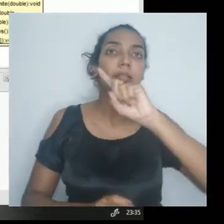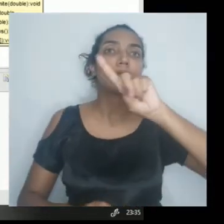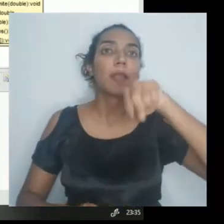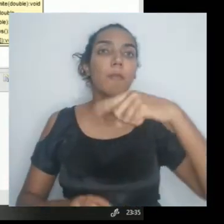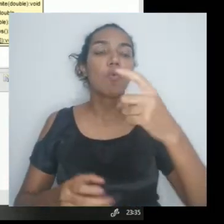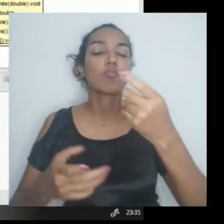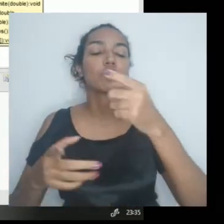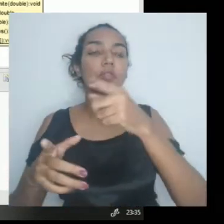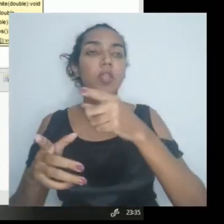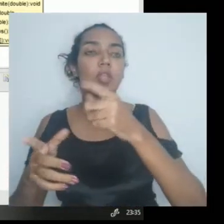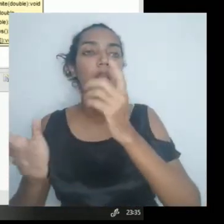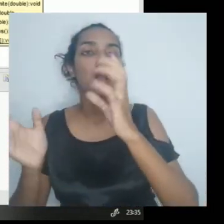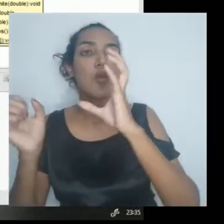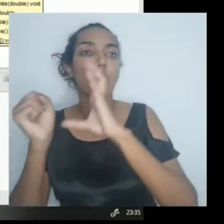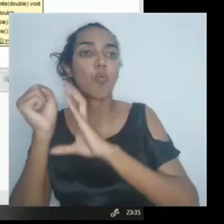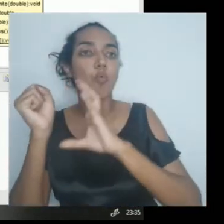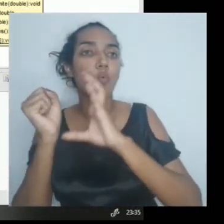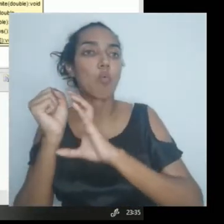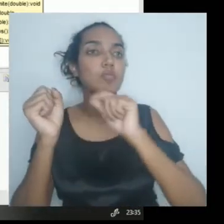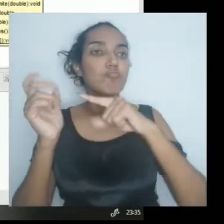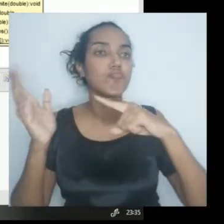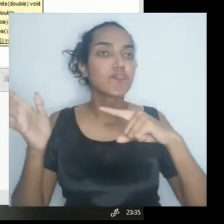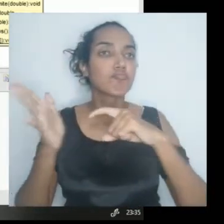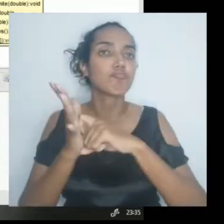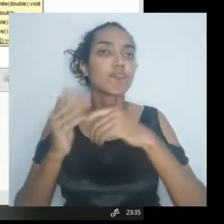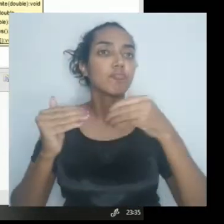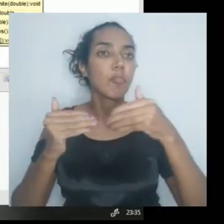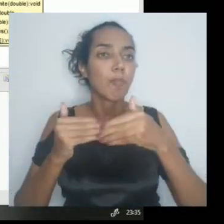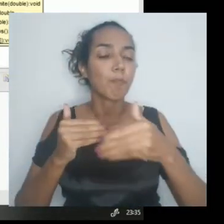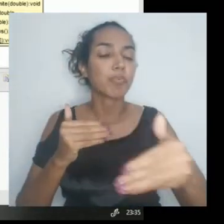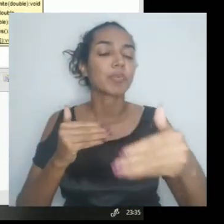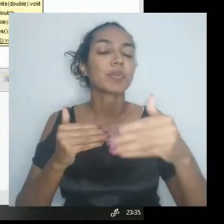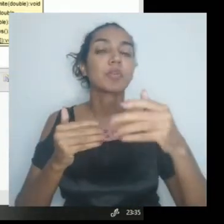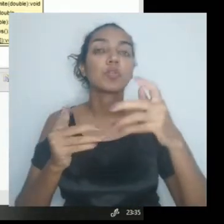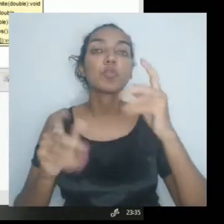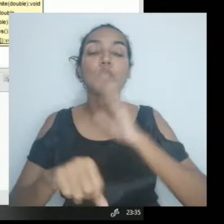detalhe? Se no momento que você cria a classe poupança, eu tento invocar o